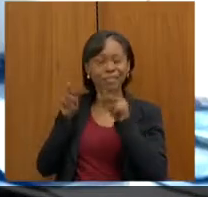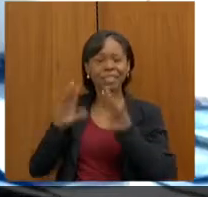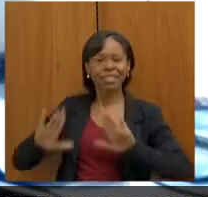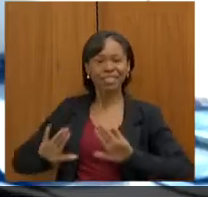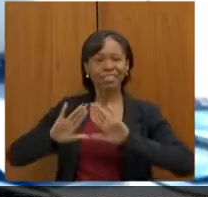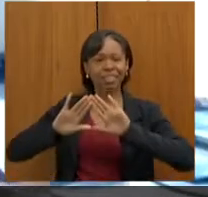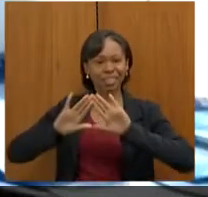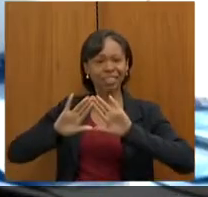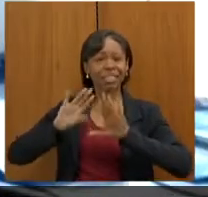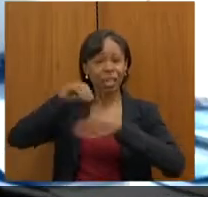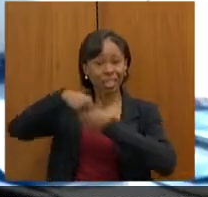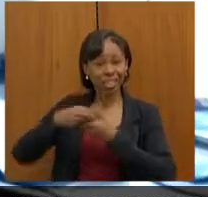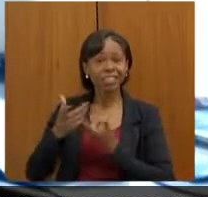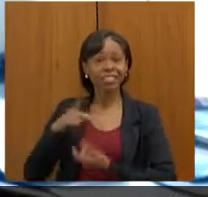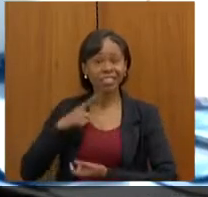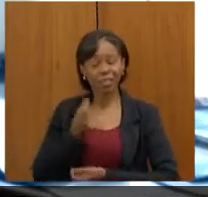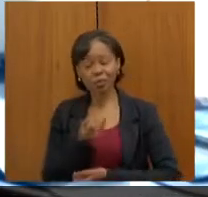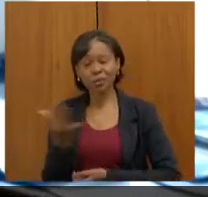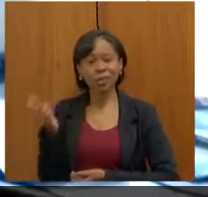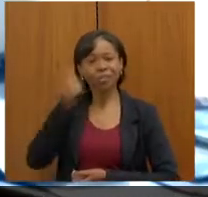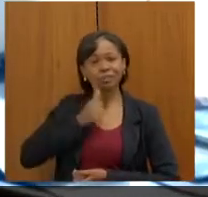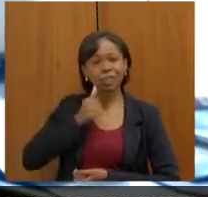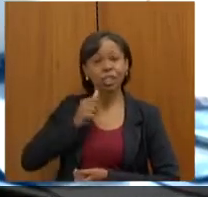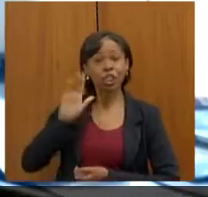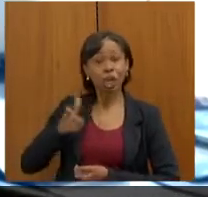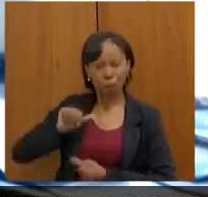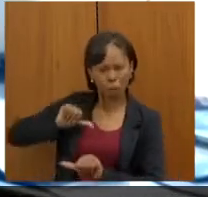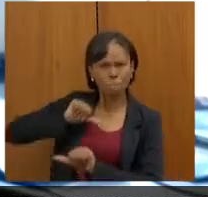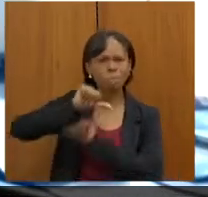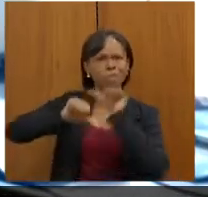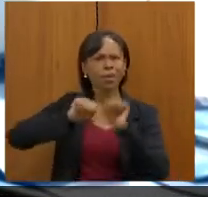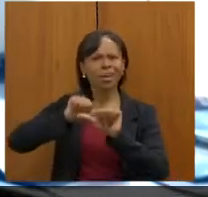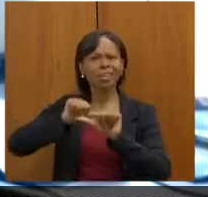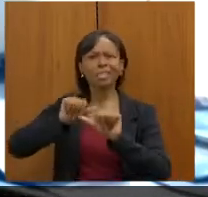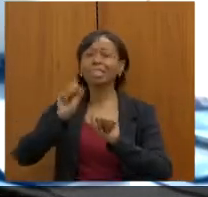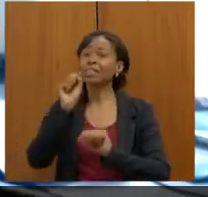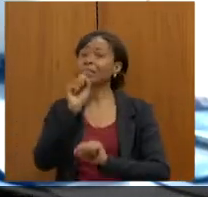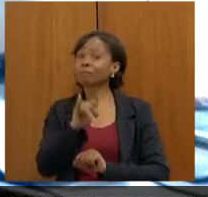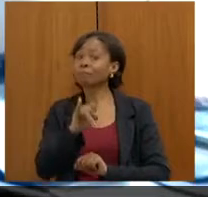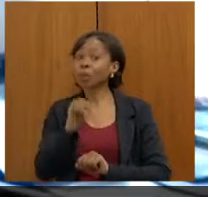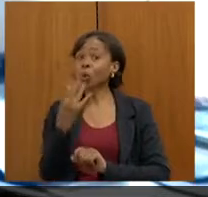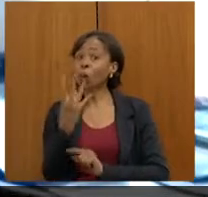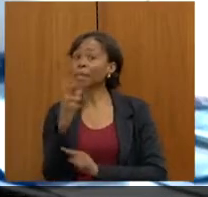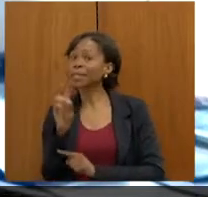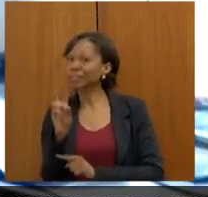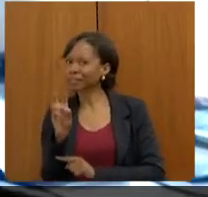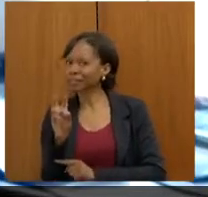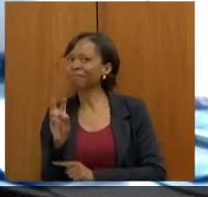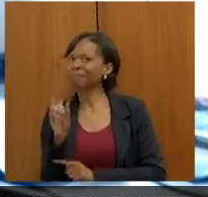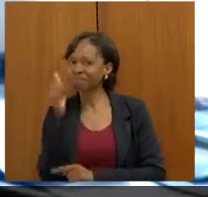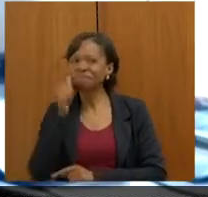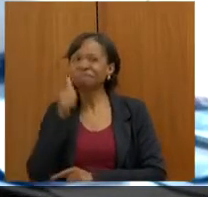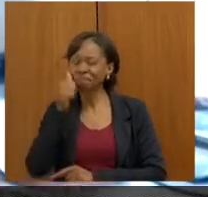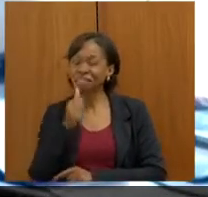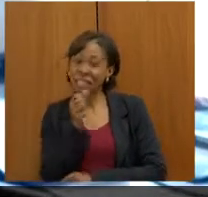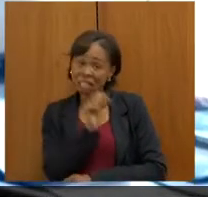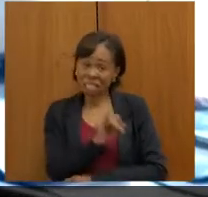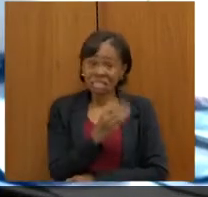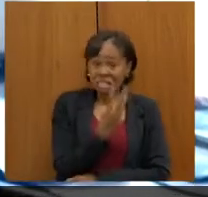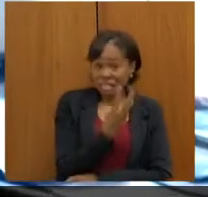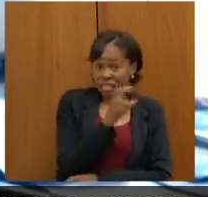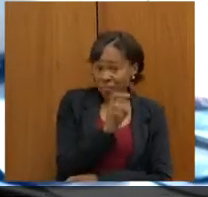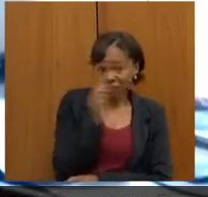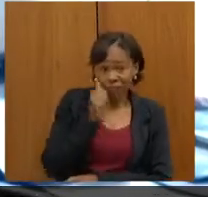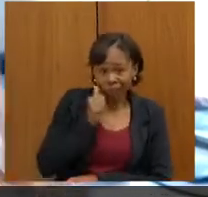Assembleia Legislativa de Minas Só fazemos uma programação diferente mais tiveram para 45 né espécie